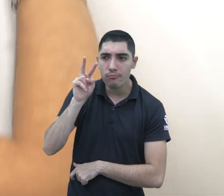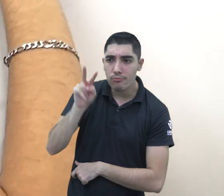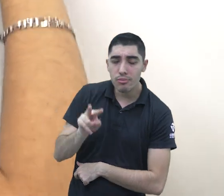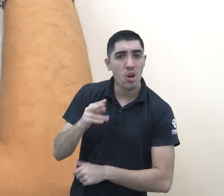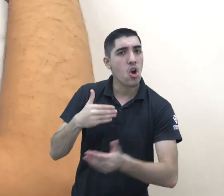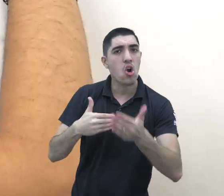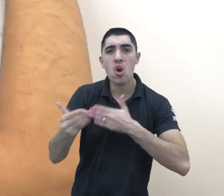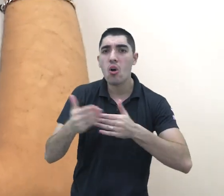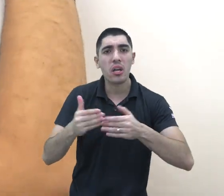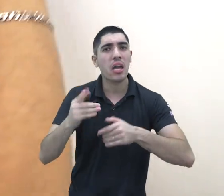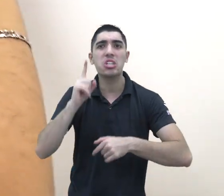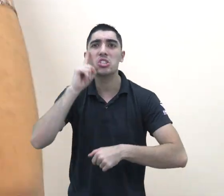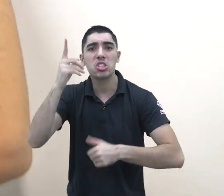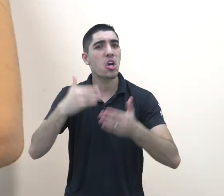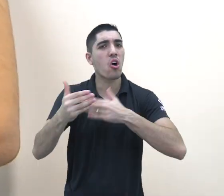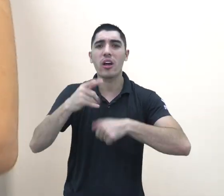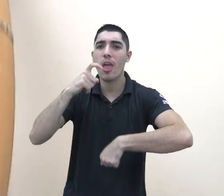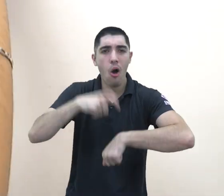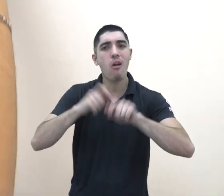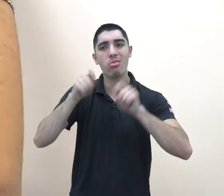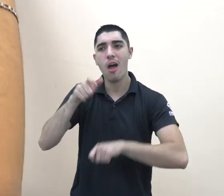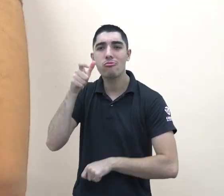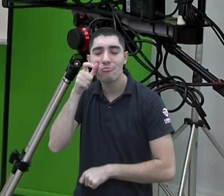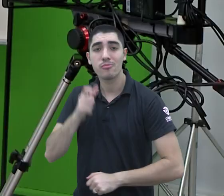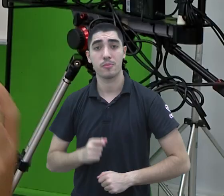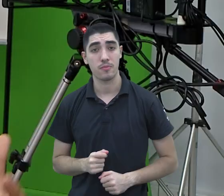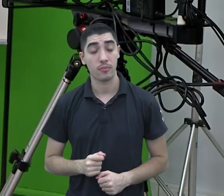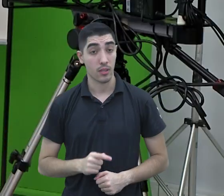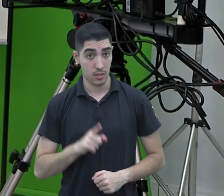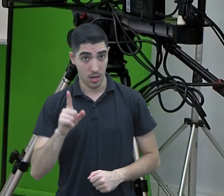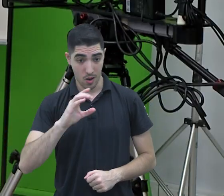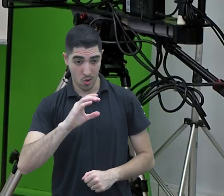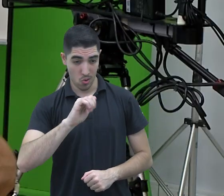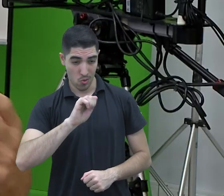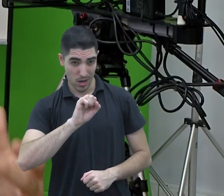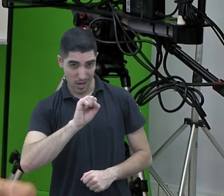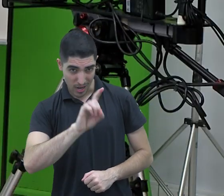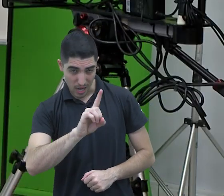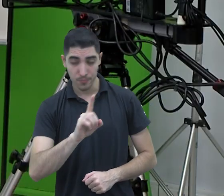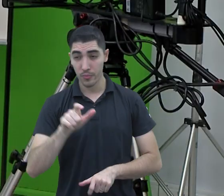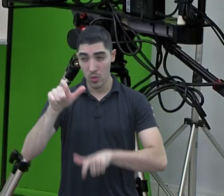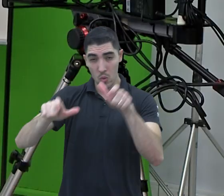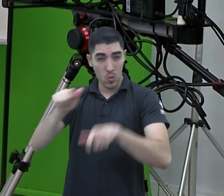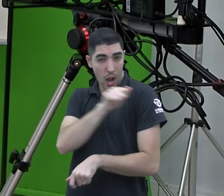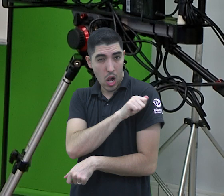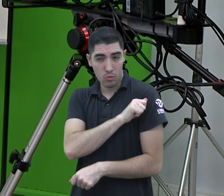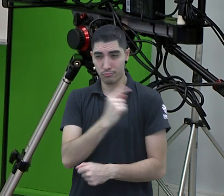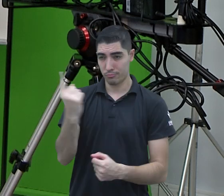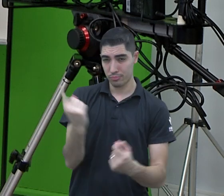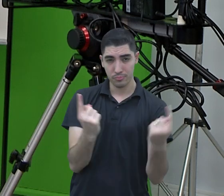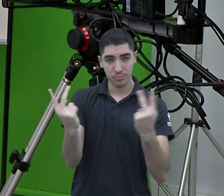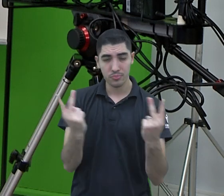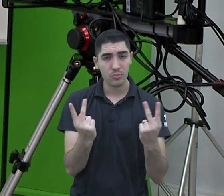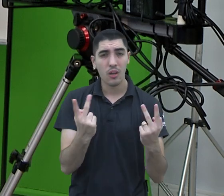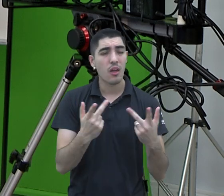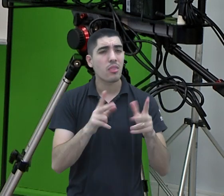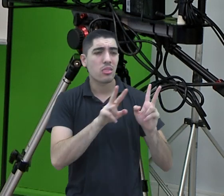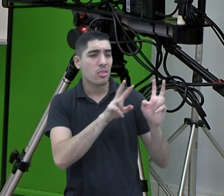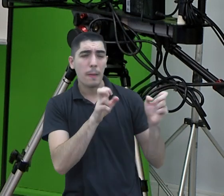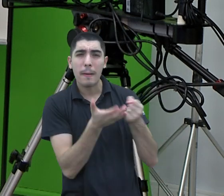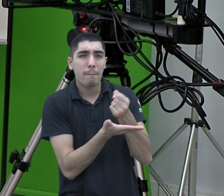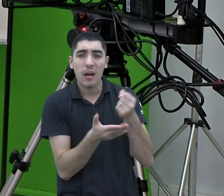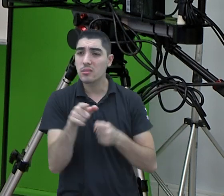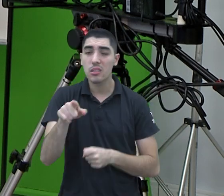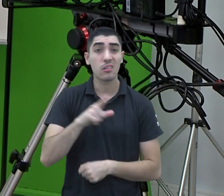o acesso às aulas a qualquer hora do dia. Lá no CAGE, todos os anos, quando os alunos chegam, eles chegam com muitas defasagens em muitos